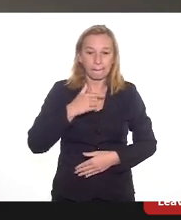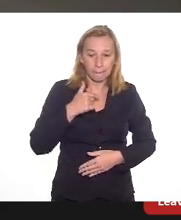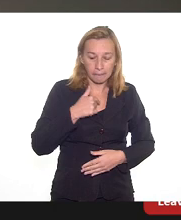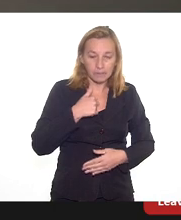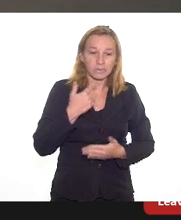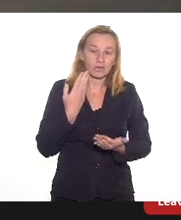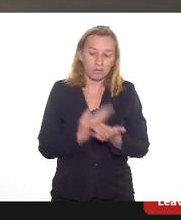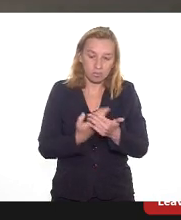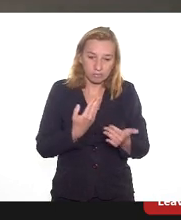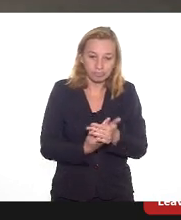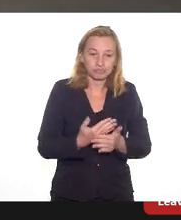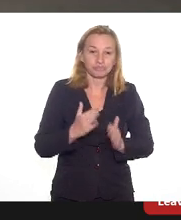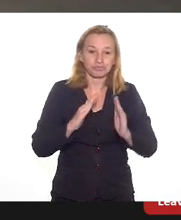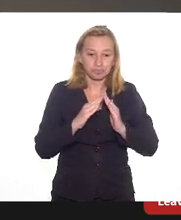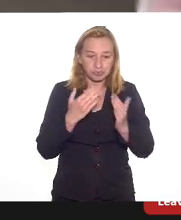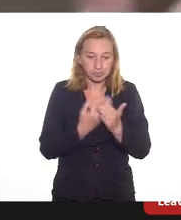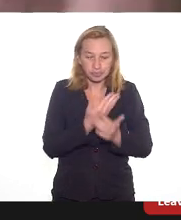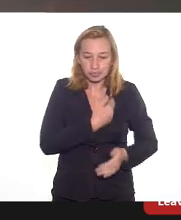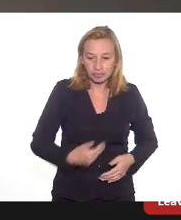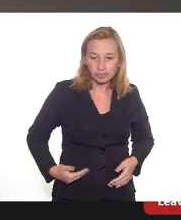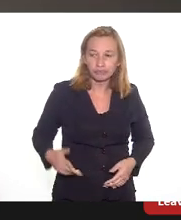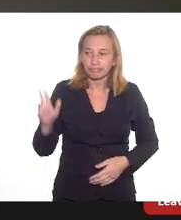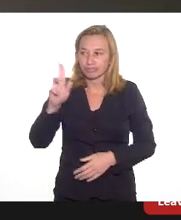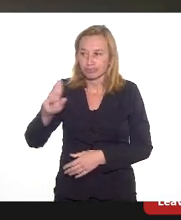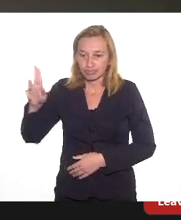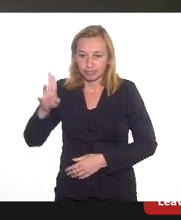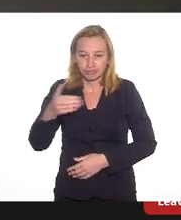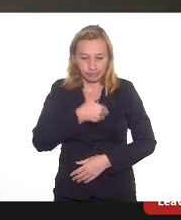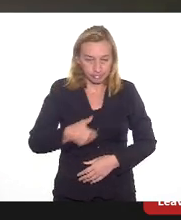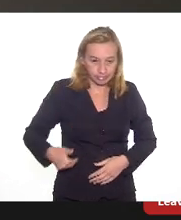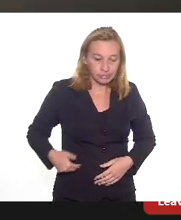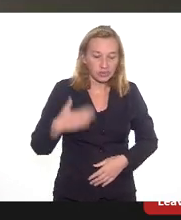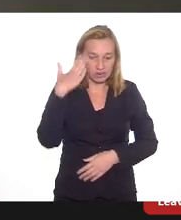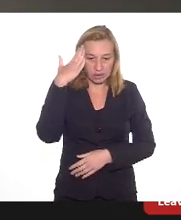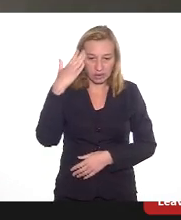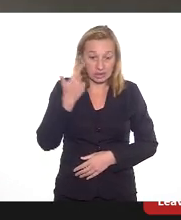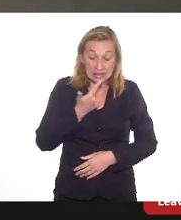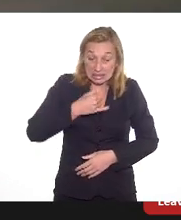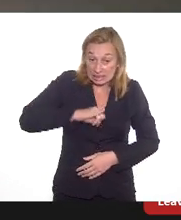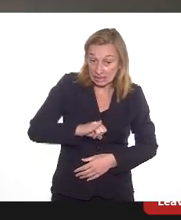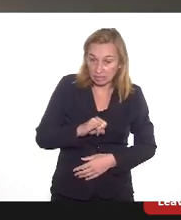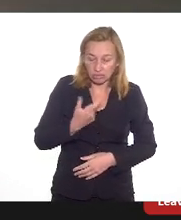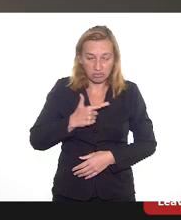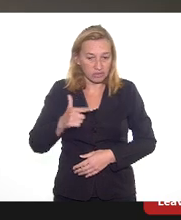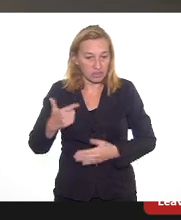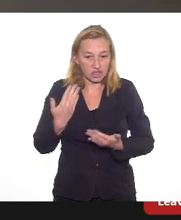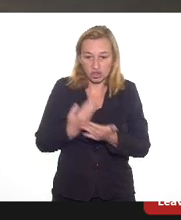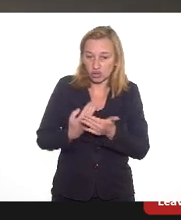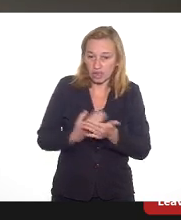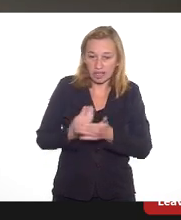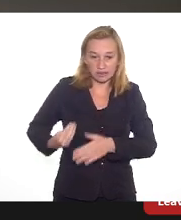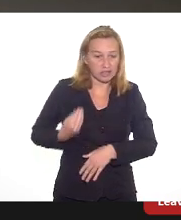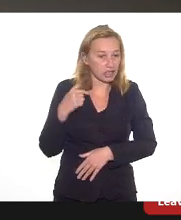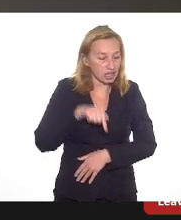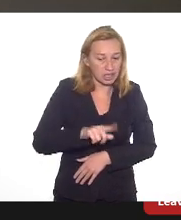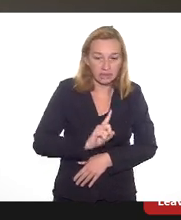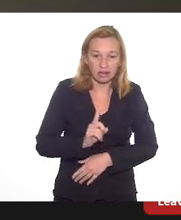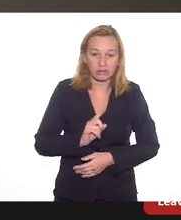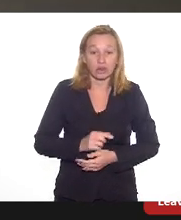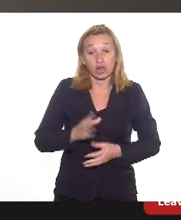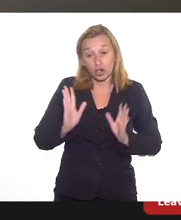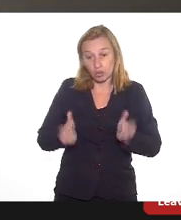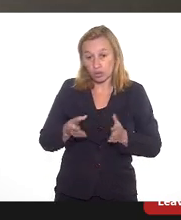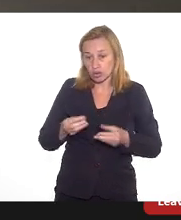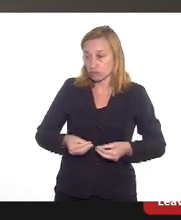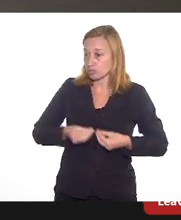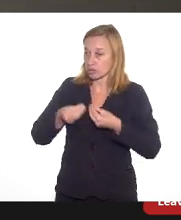universidade pública, de especialização na área pública, e sem isso eu não estaria aqui. Né? E hoje eu não posso dar isso para os meus filhos e meus netos. Teve